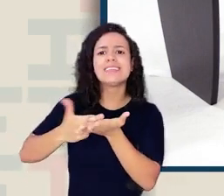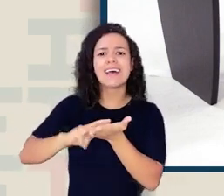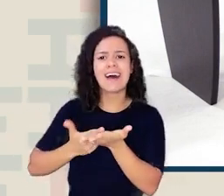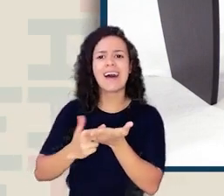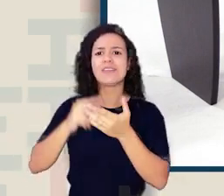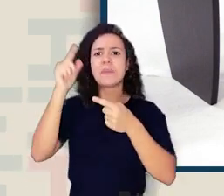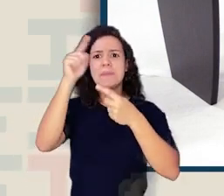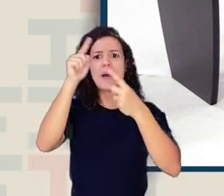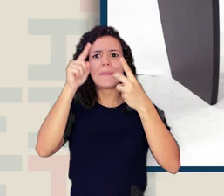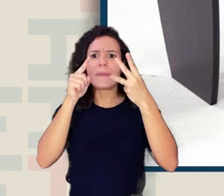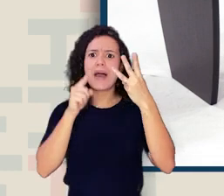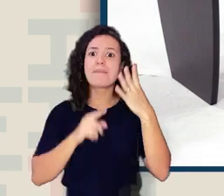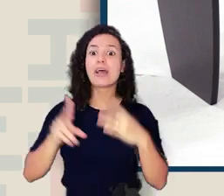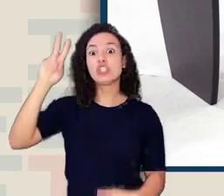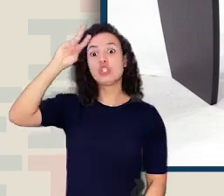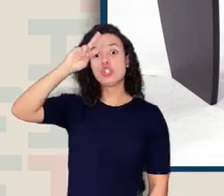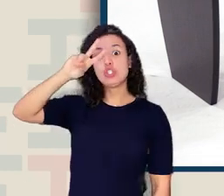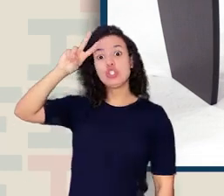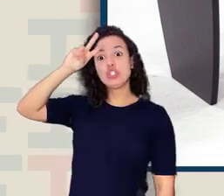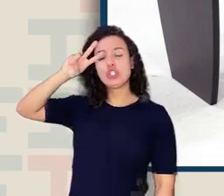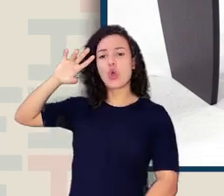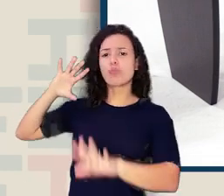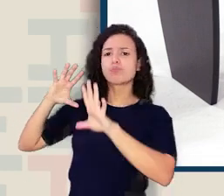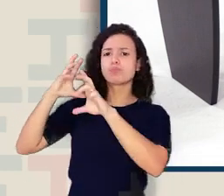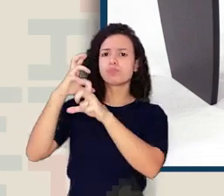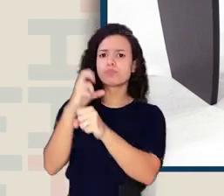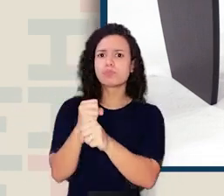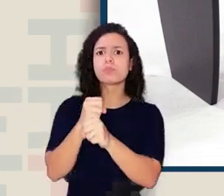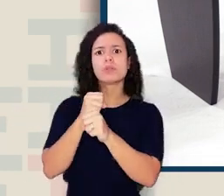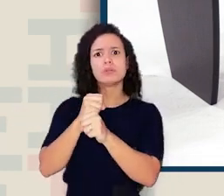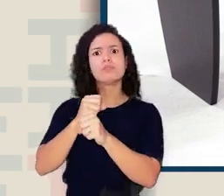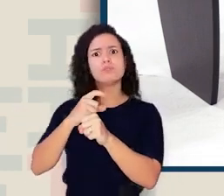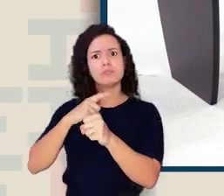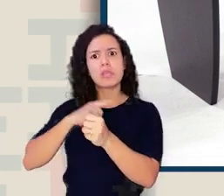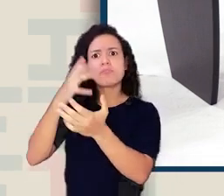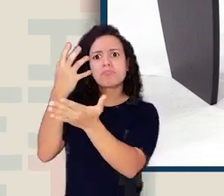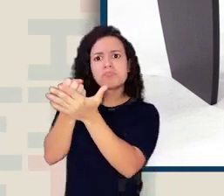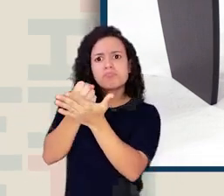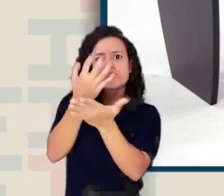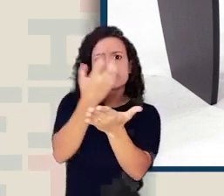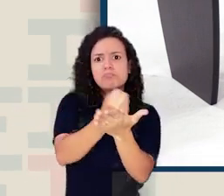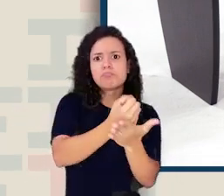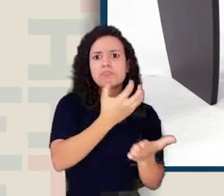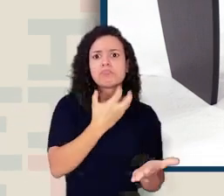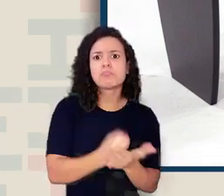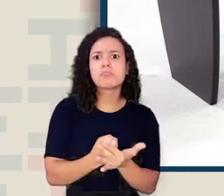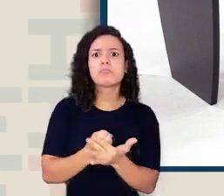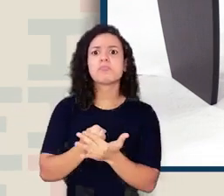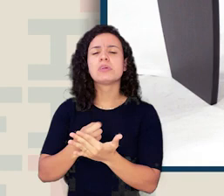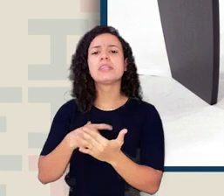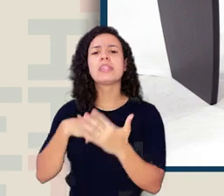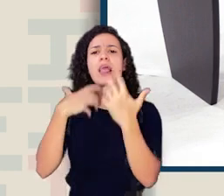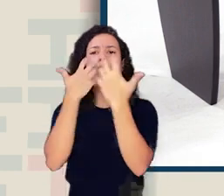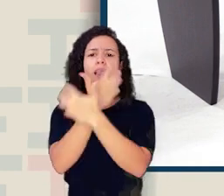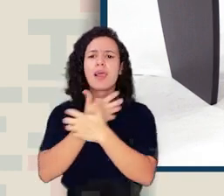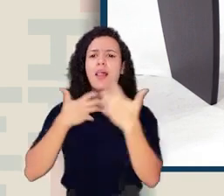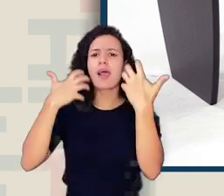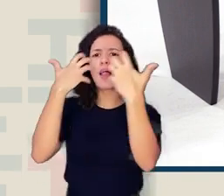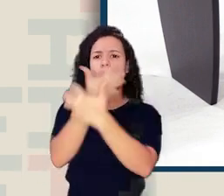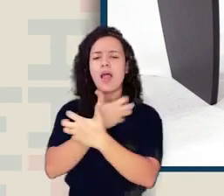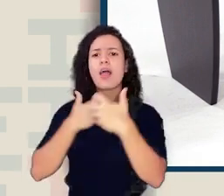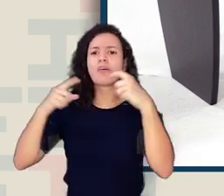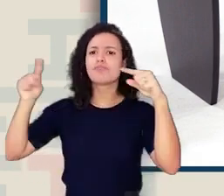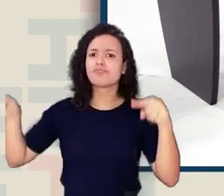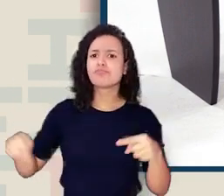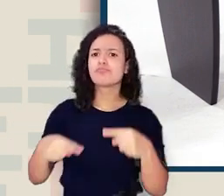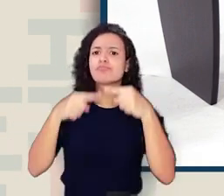e toda essa brincadeira, essa historicidade, começou a ter alguns registros que os cantos estavam se